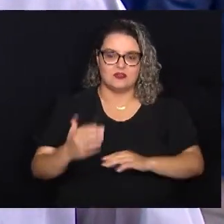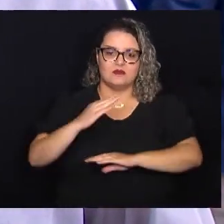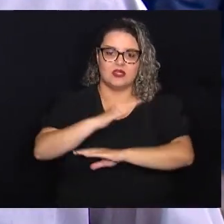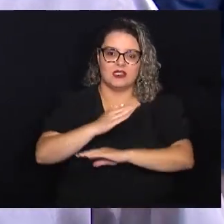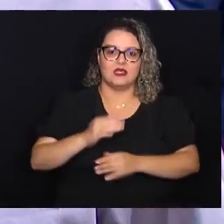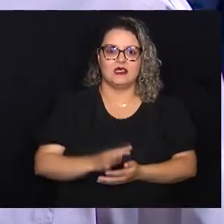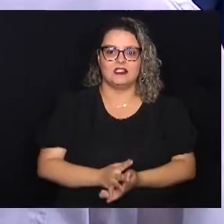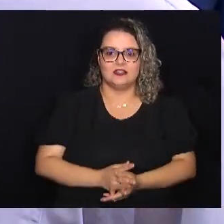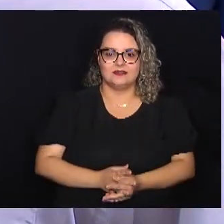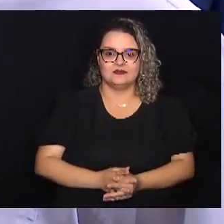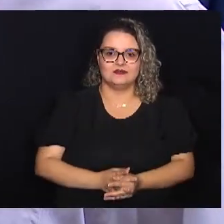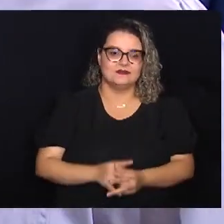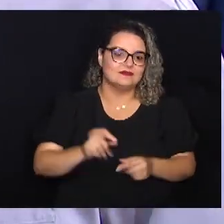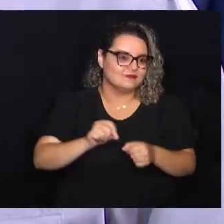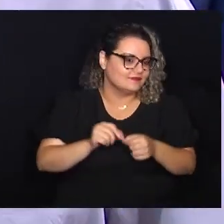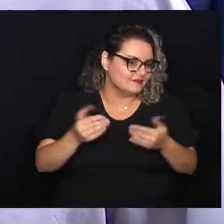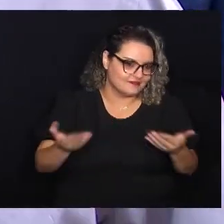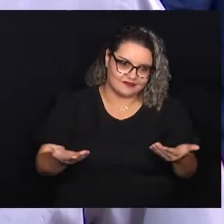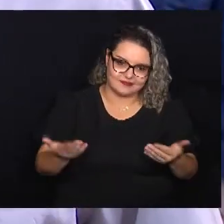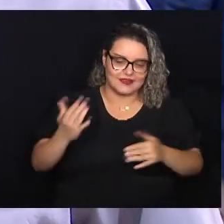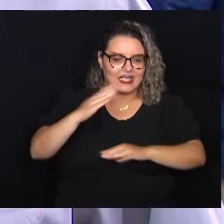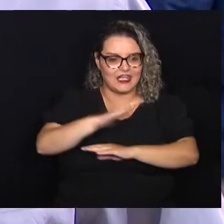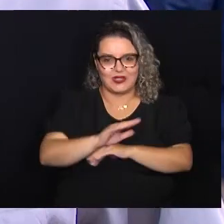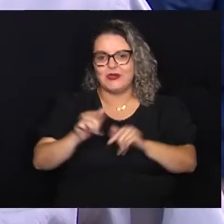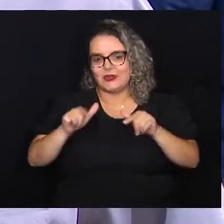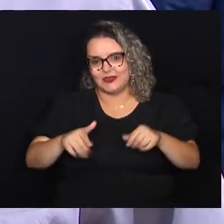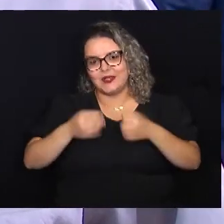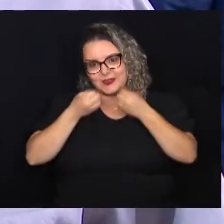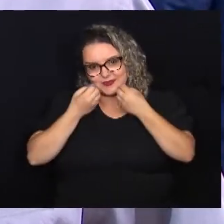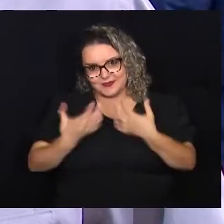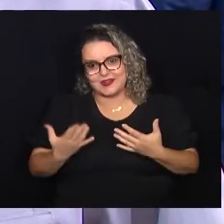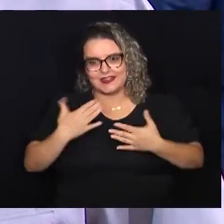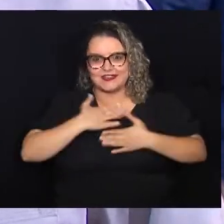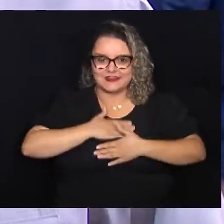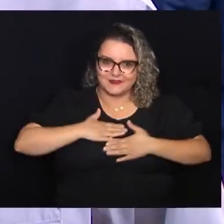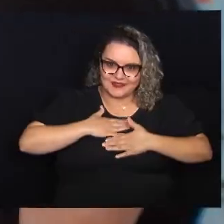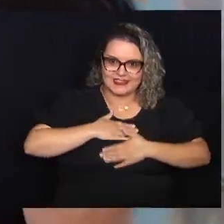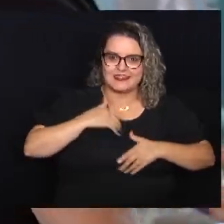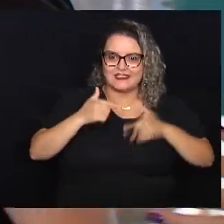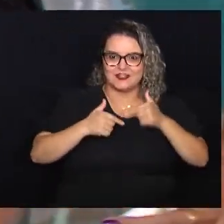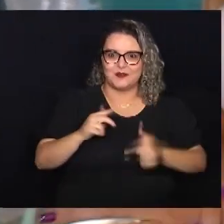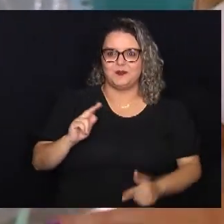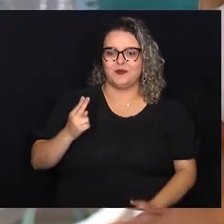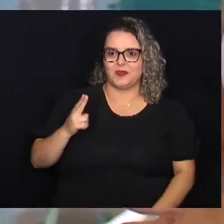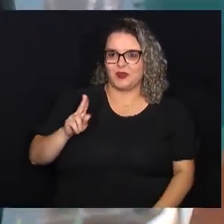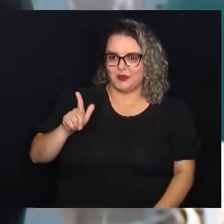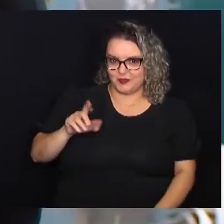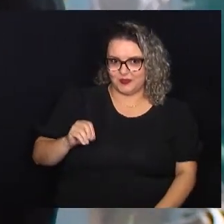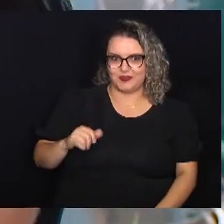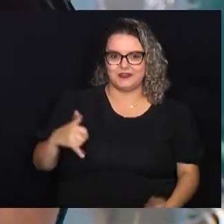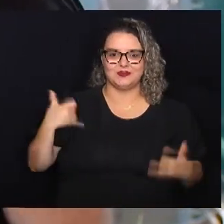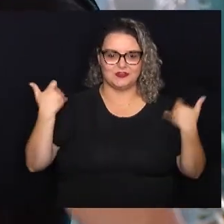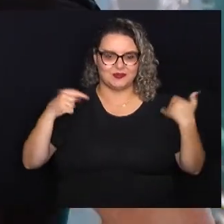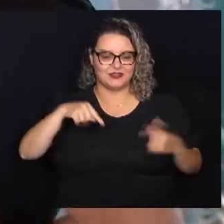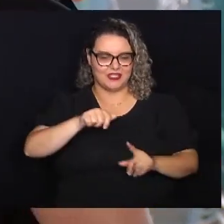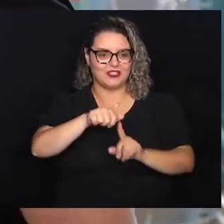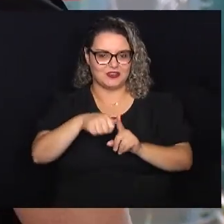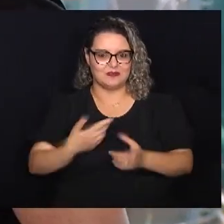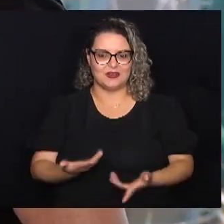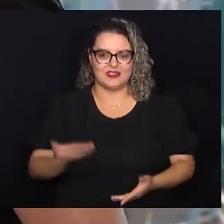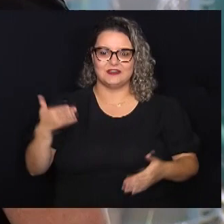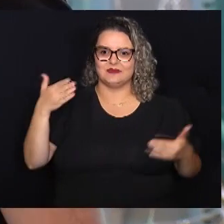Câmara e fazer da Câmara um local bom que eles gostem de trabalhar. Hugo, que fez aniversário neste